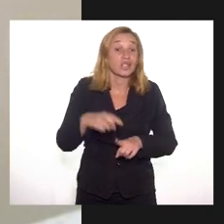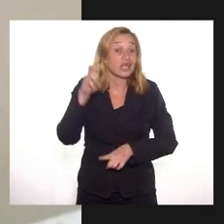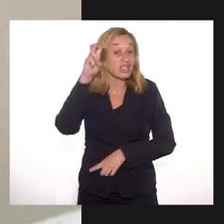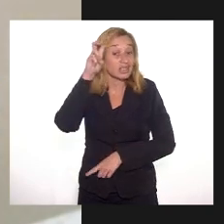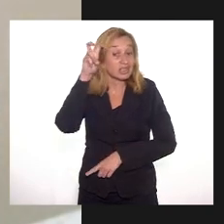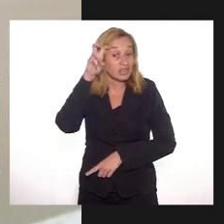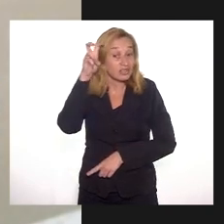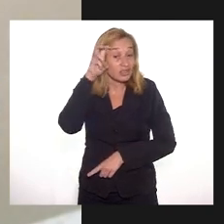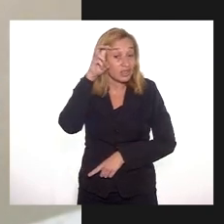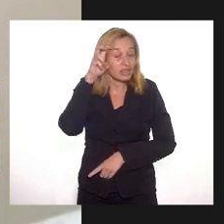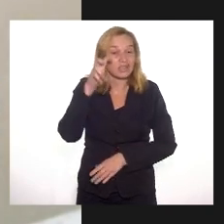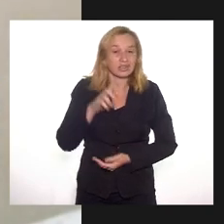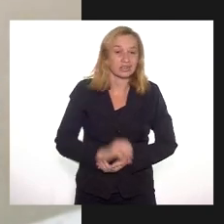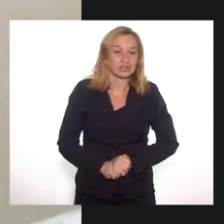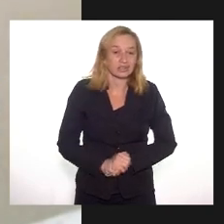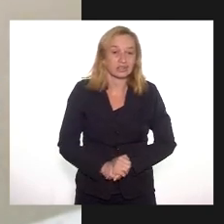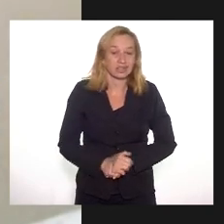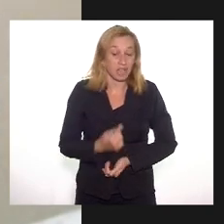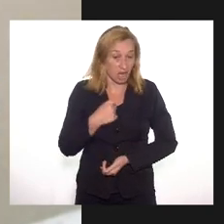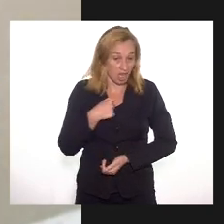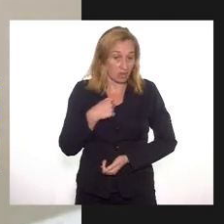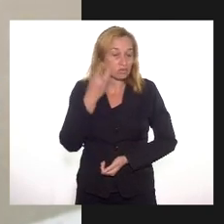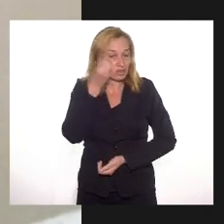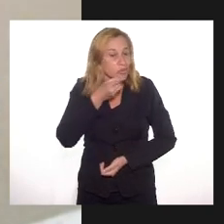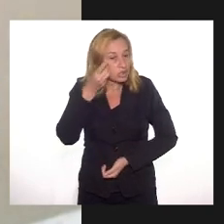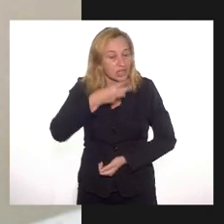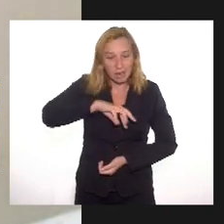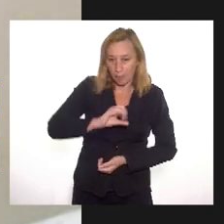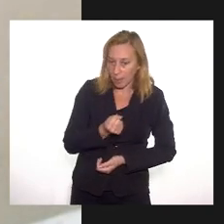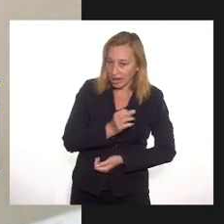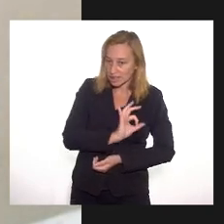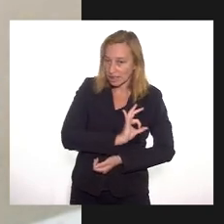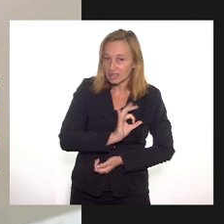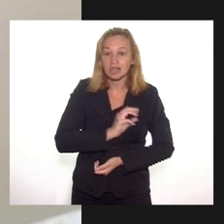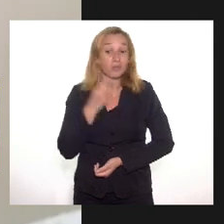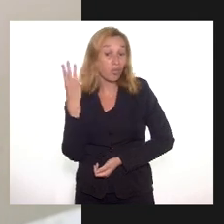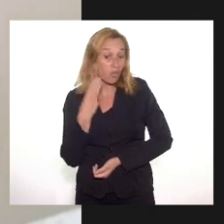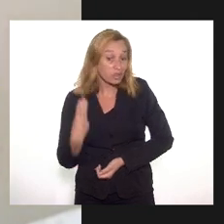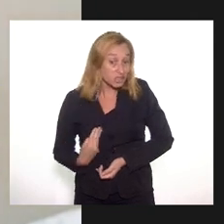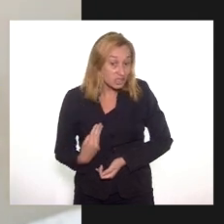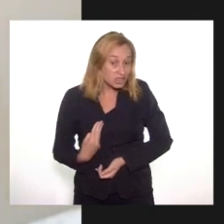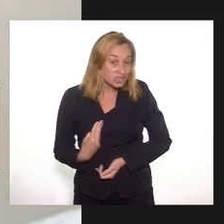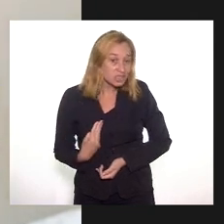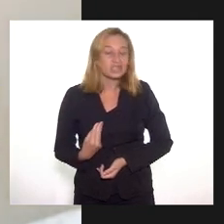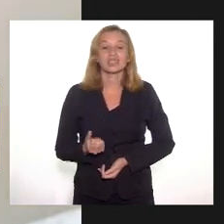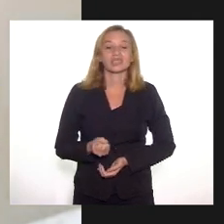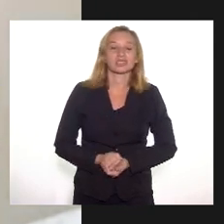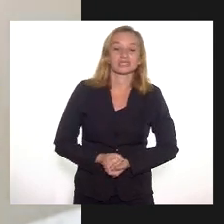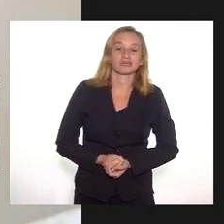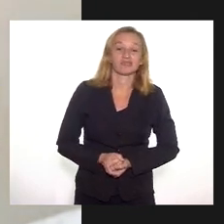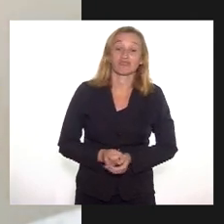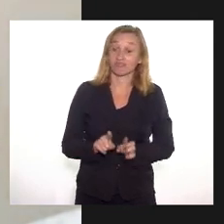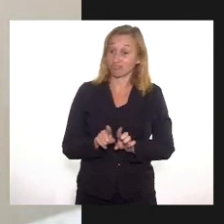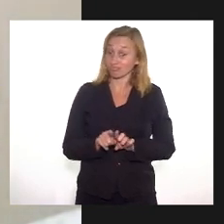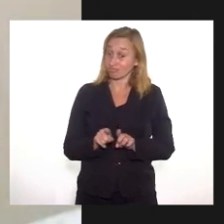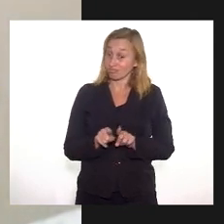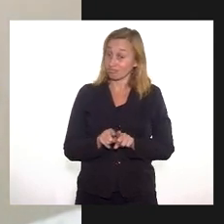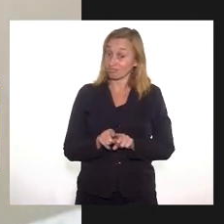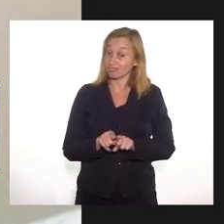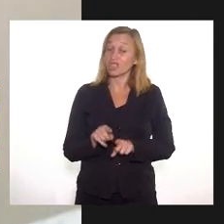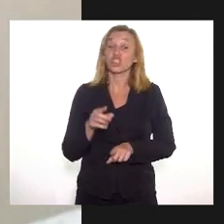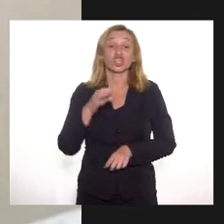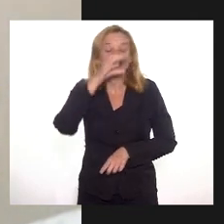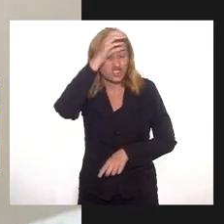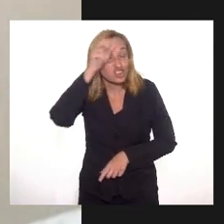quinta-feira, tanto eu, quanto o deputado Marta, quanto a Mônica também Tia